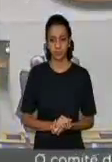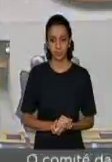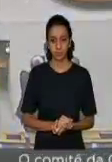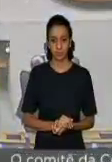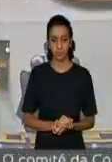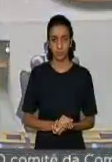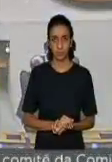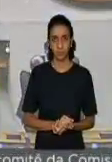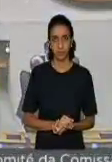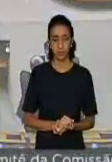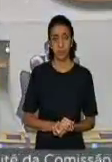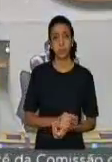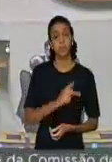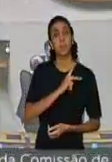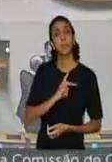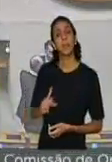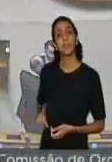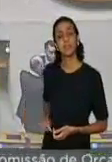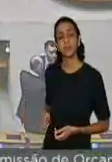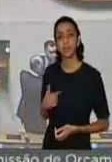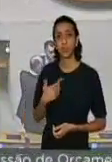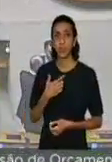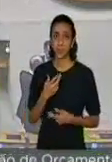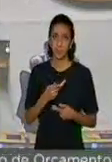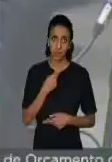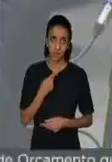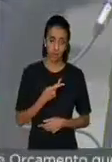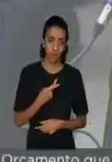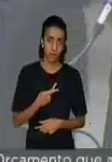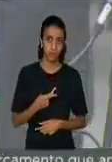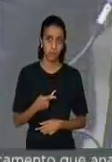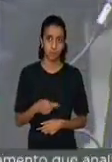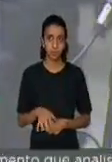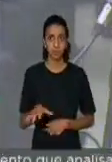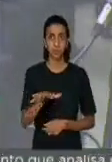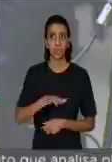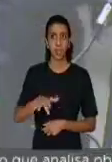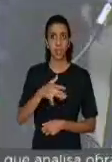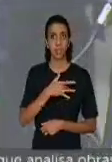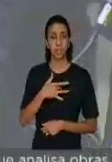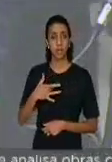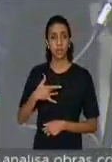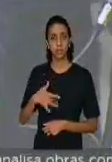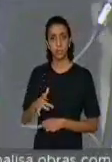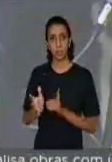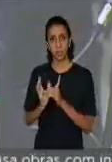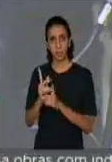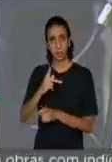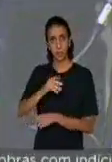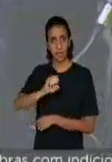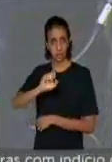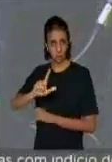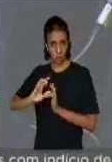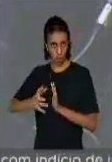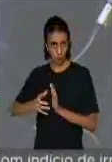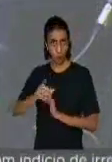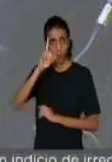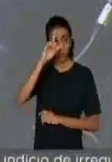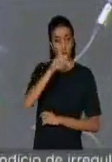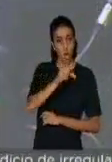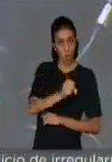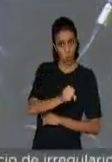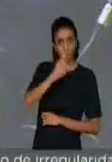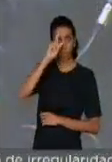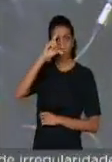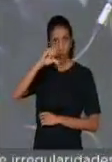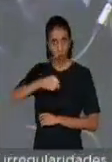Gente, quero aqui registrar manifestação do Setorial de Saúde do PSOL. Entre os dias 8 e 9 de